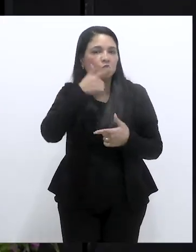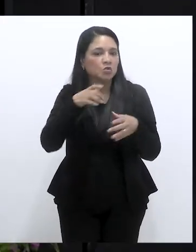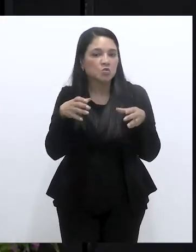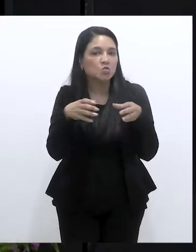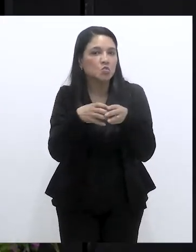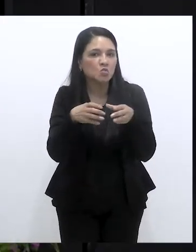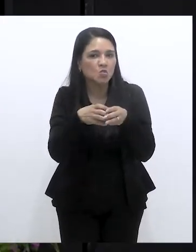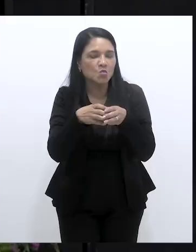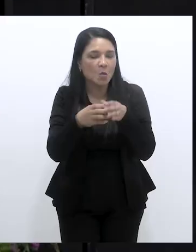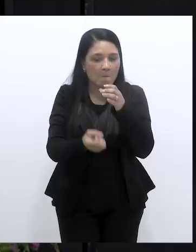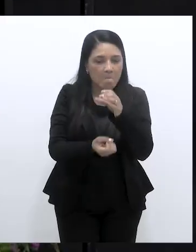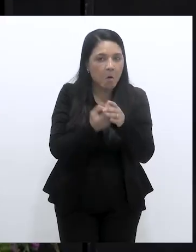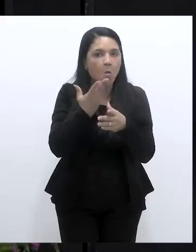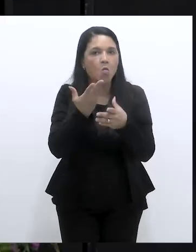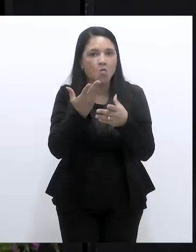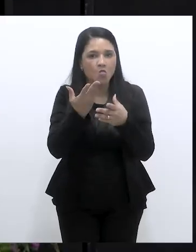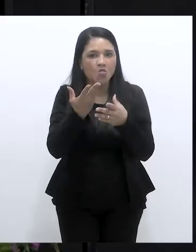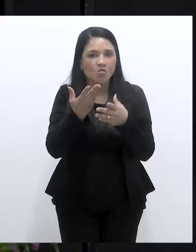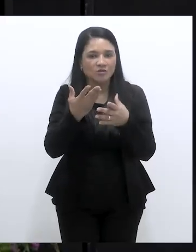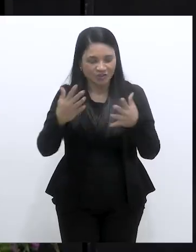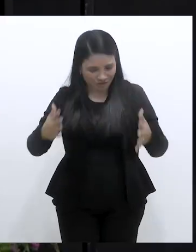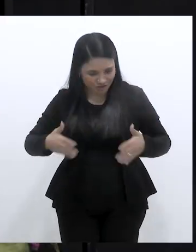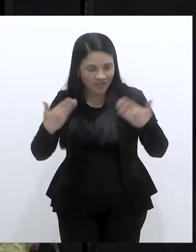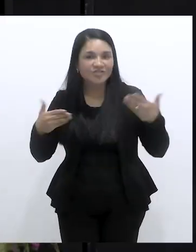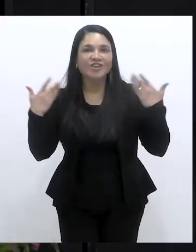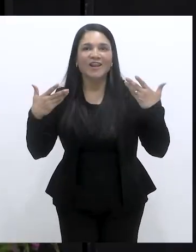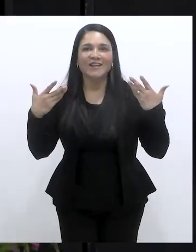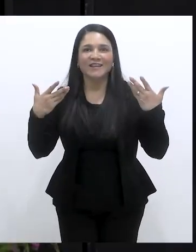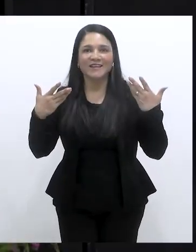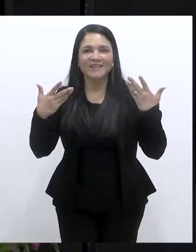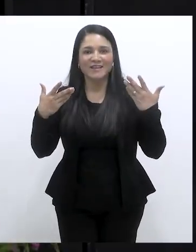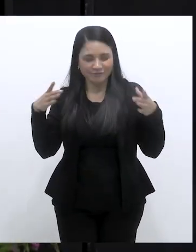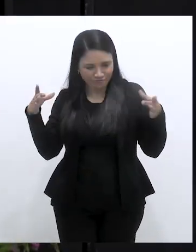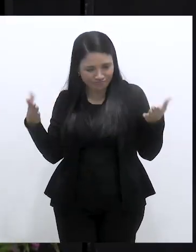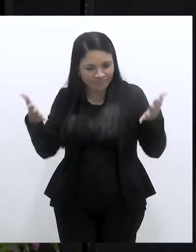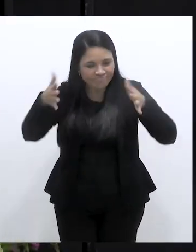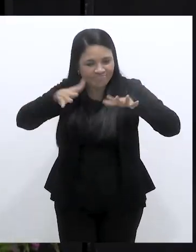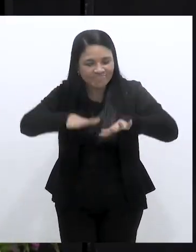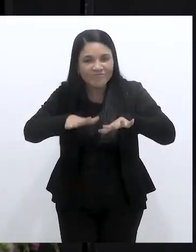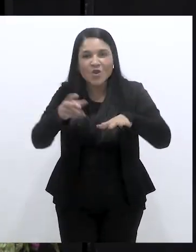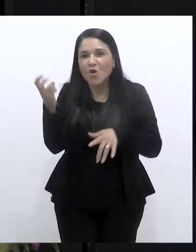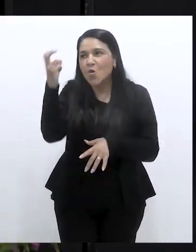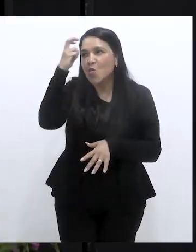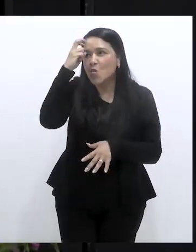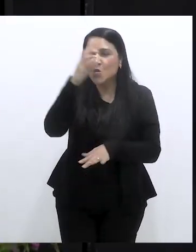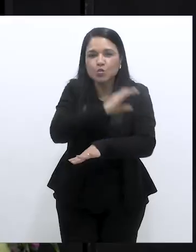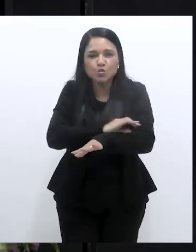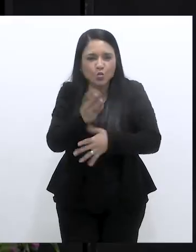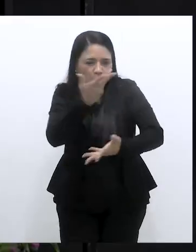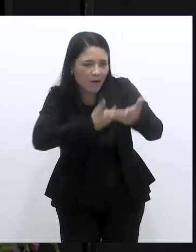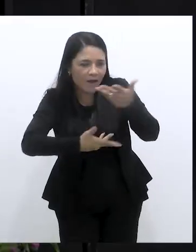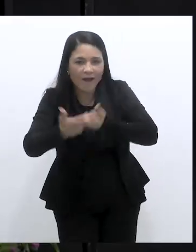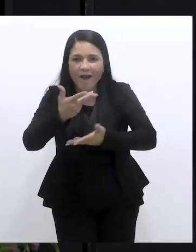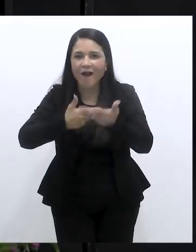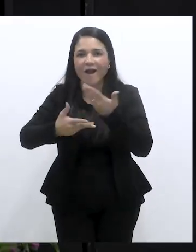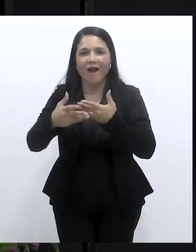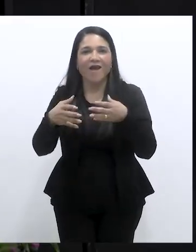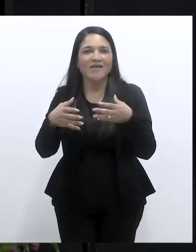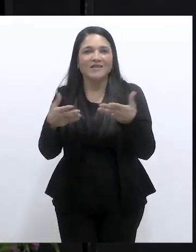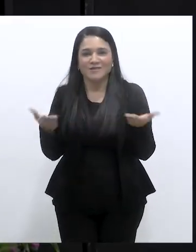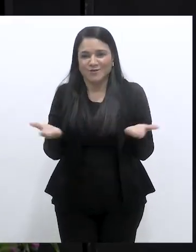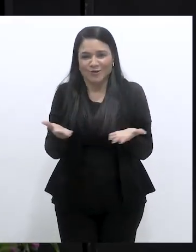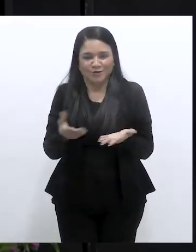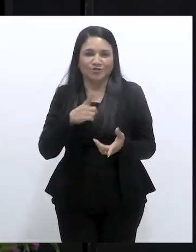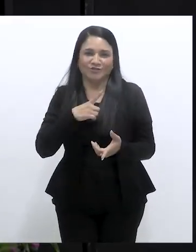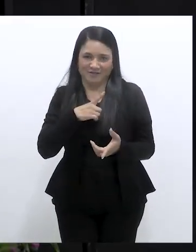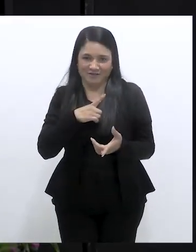caso elas não tivessem essa válvula de escape desse êxtase de alegria, de integração, de cultura, de